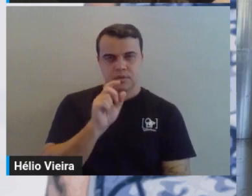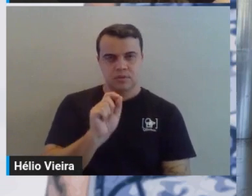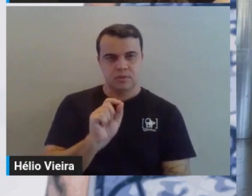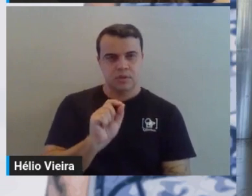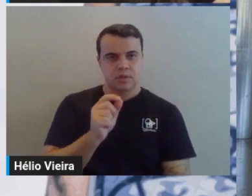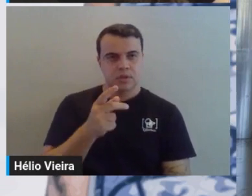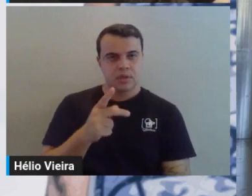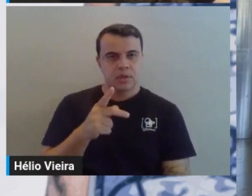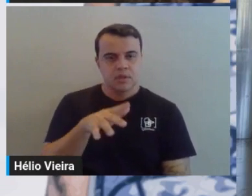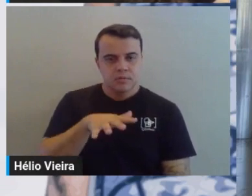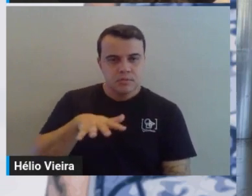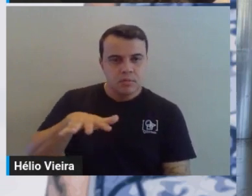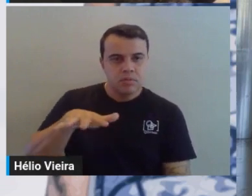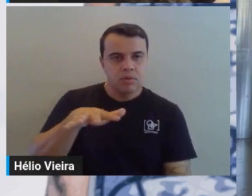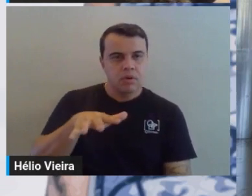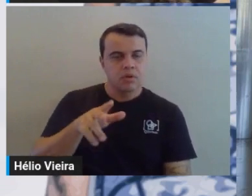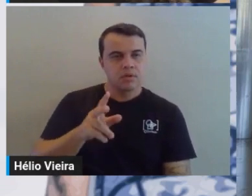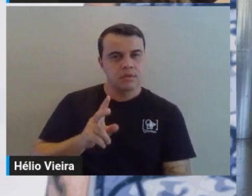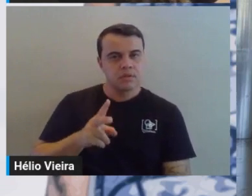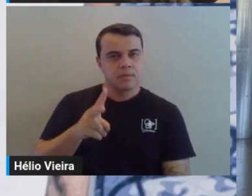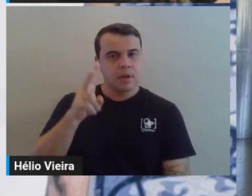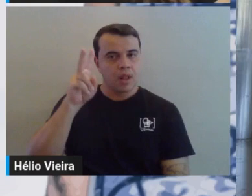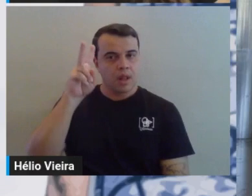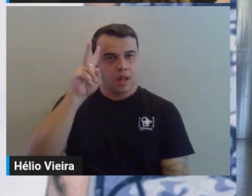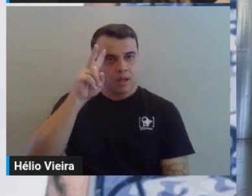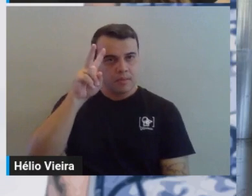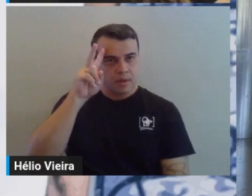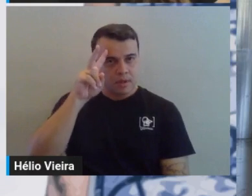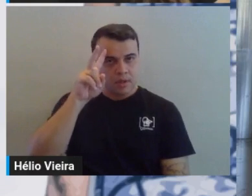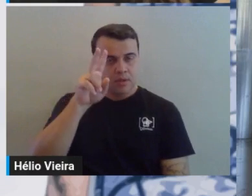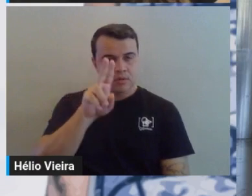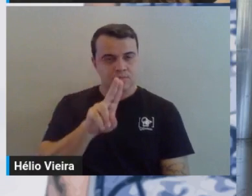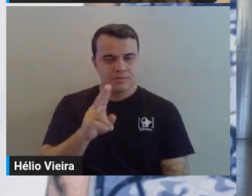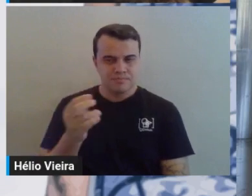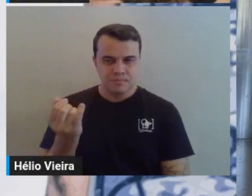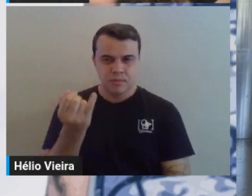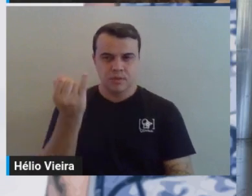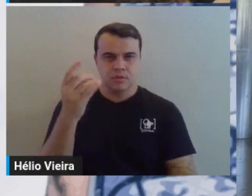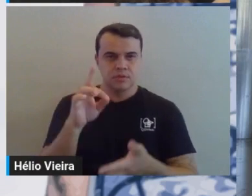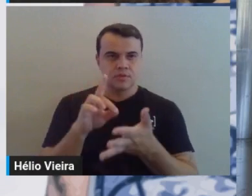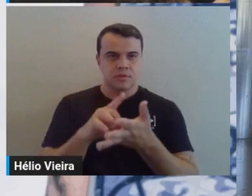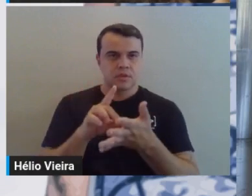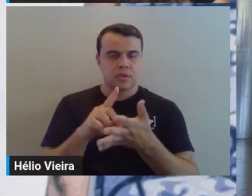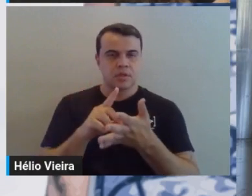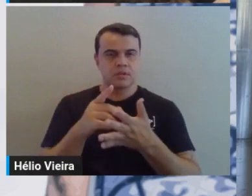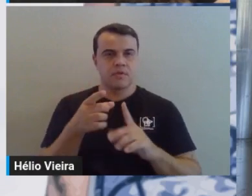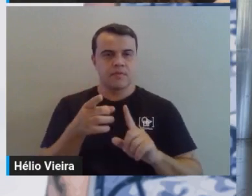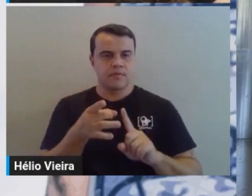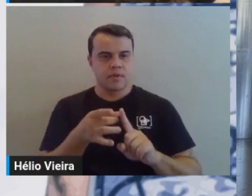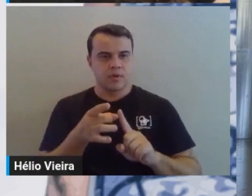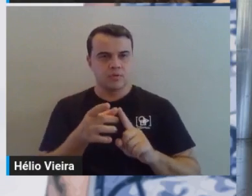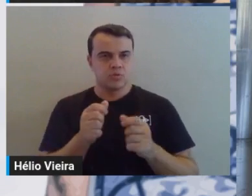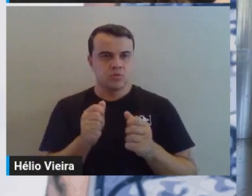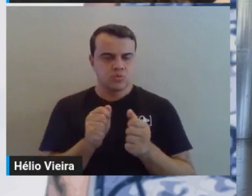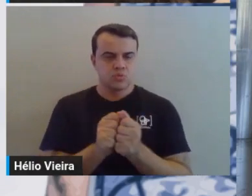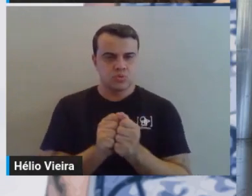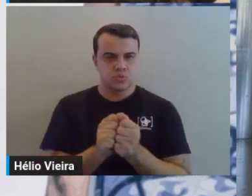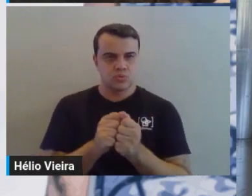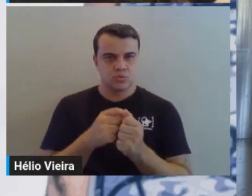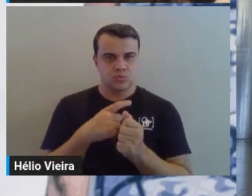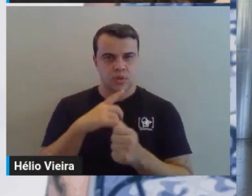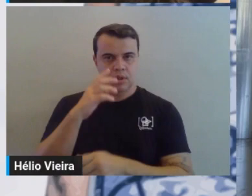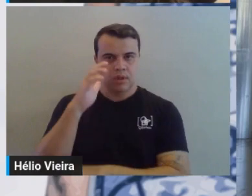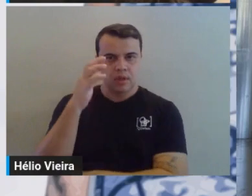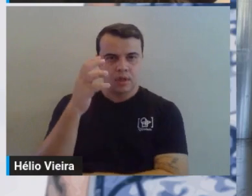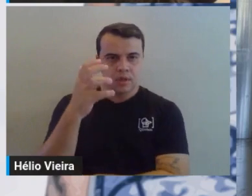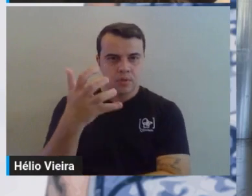essa atmosfera, e sempre lembrando a importância da utilização de vidros para a integração também da